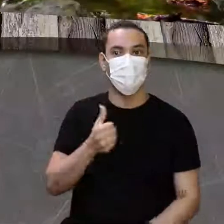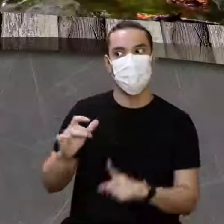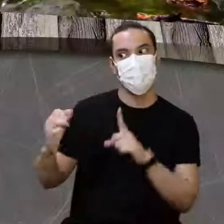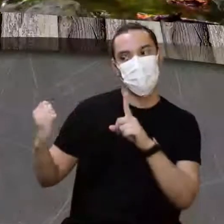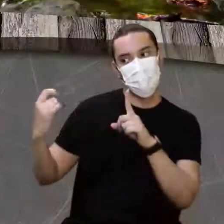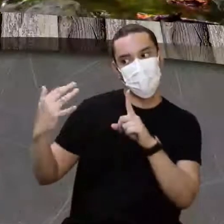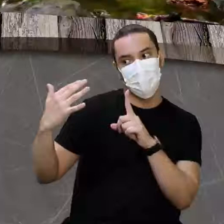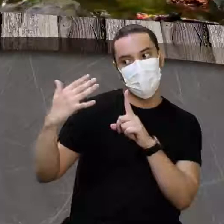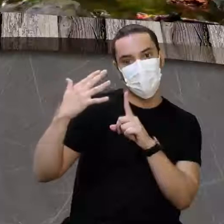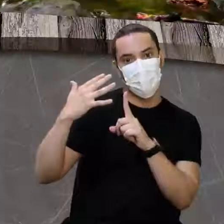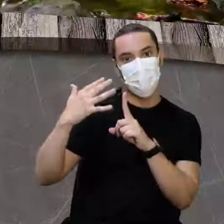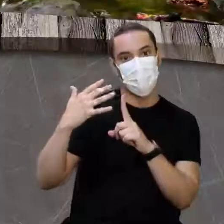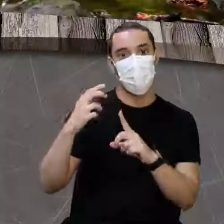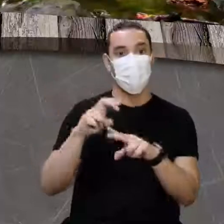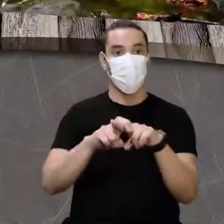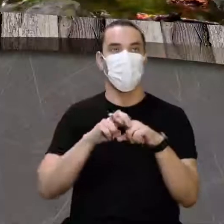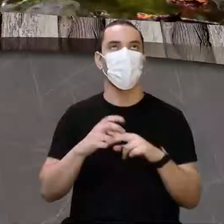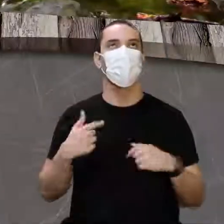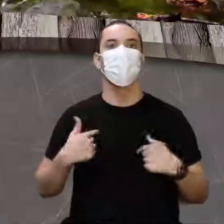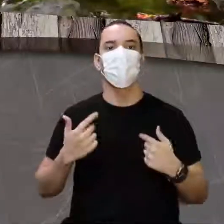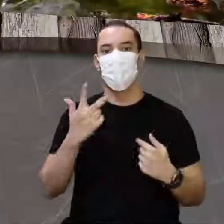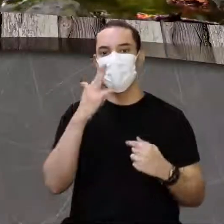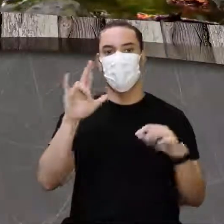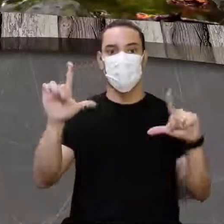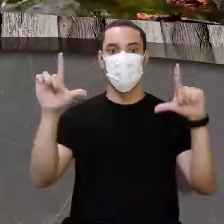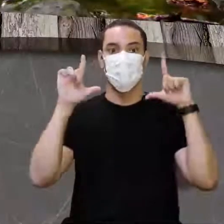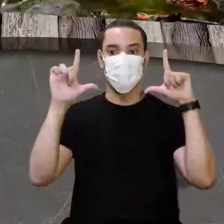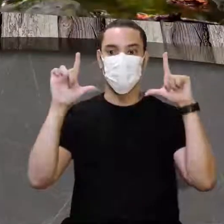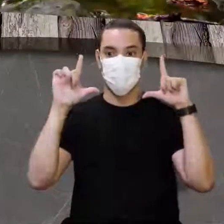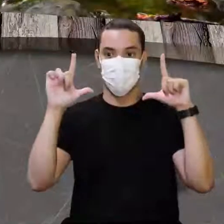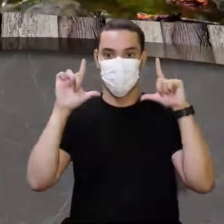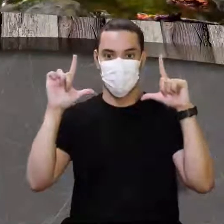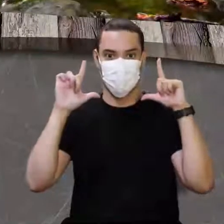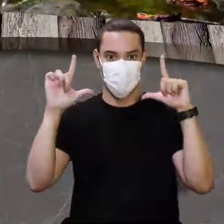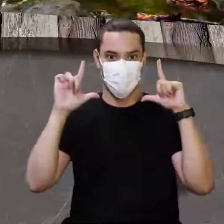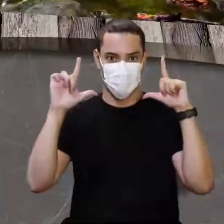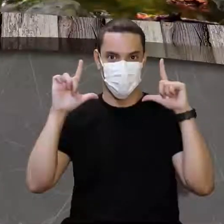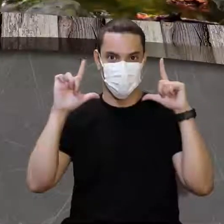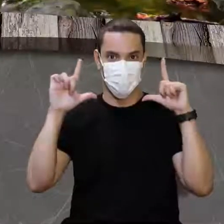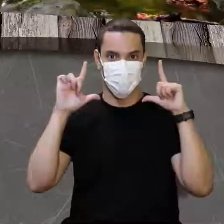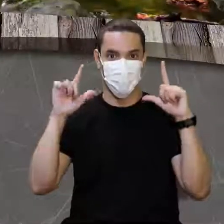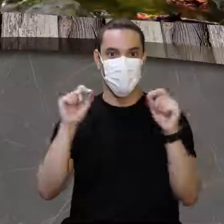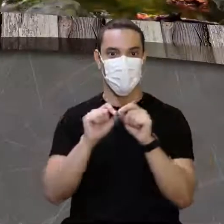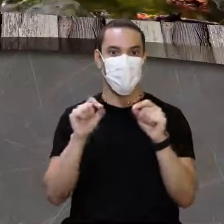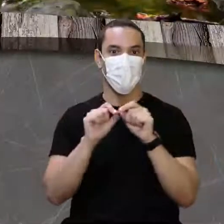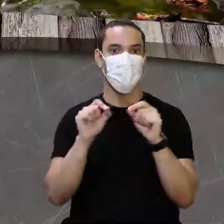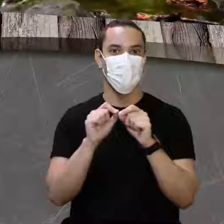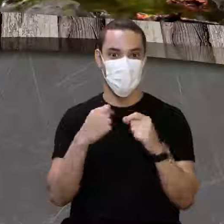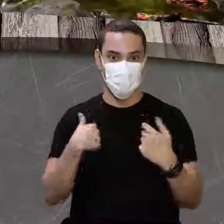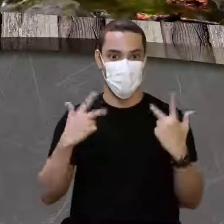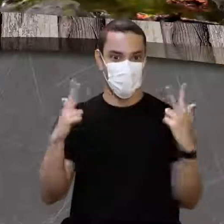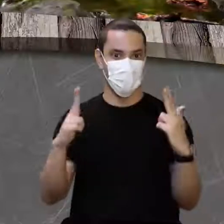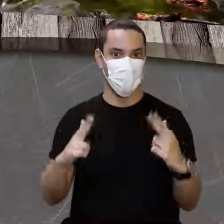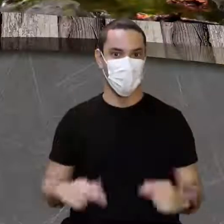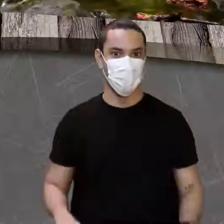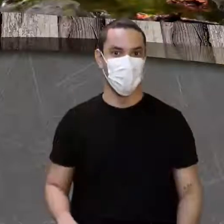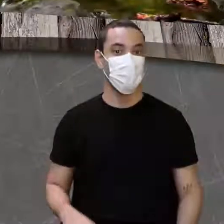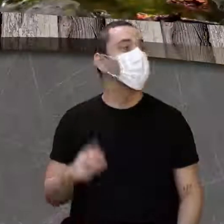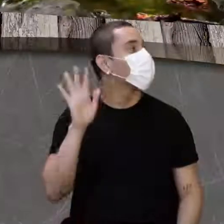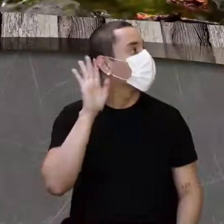tá vocalizando, né? Vocalizando ali. Eita, é ótimo, né? Gostou da minha vocalização? Faz aí então. Deixa eu